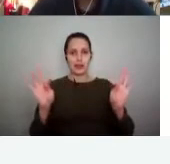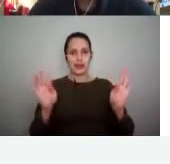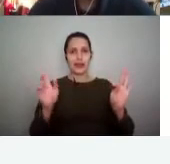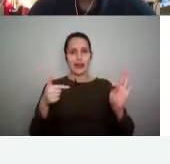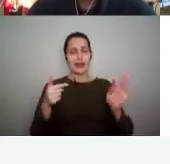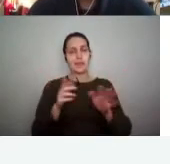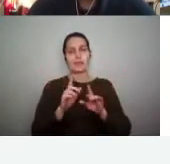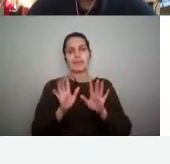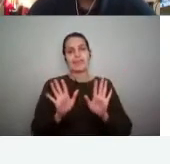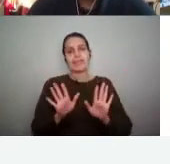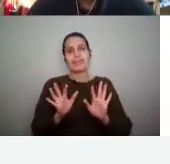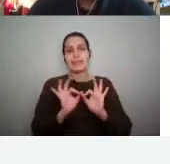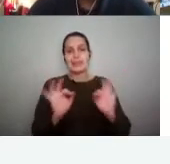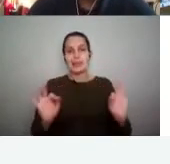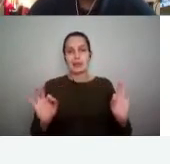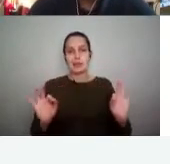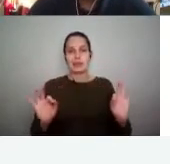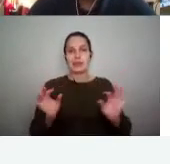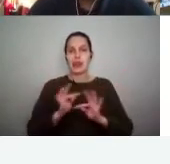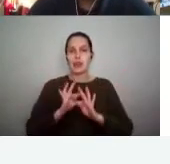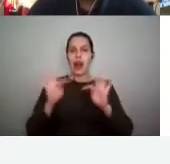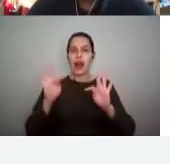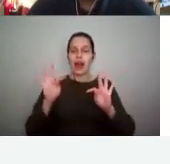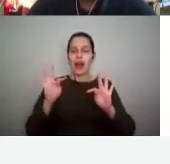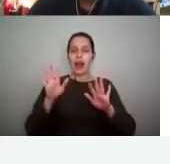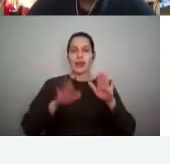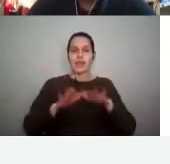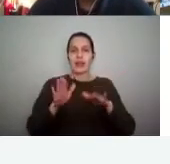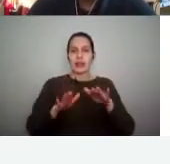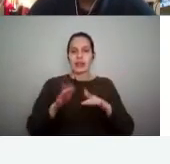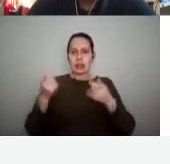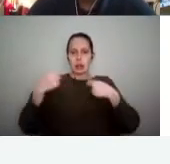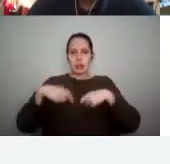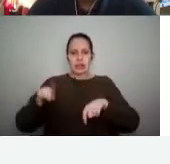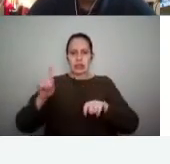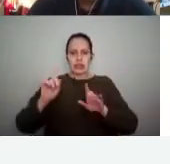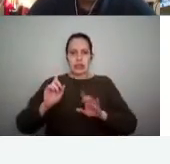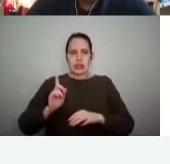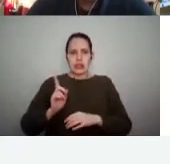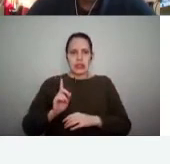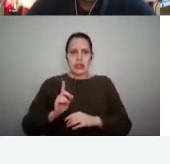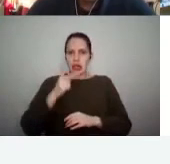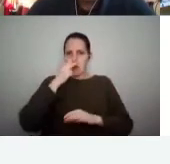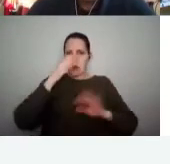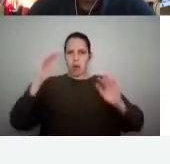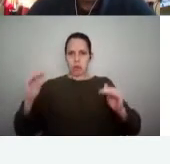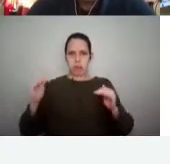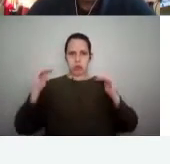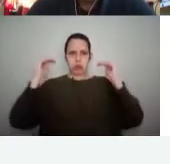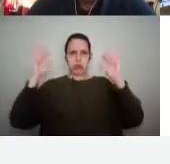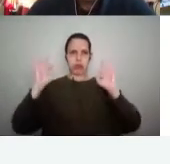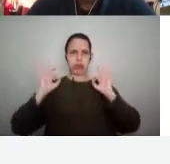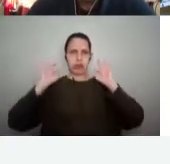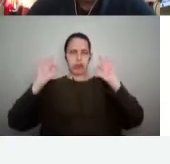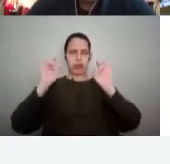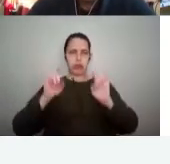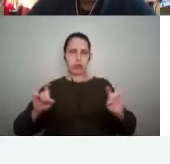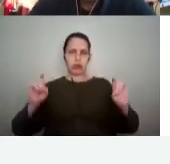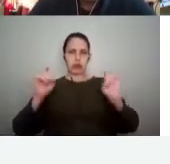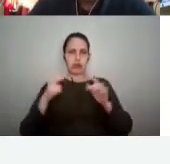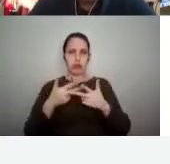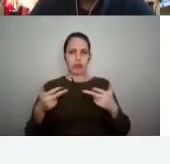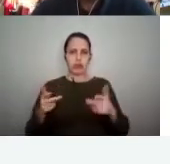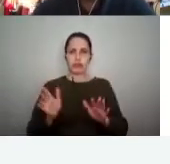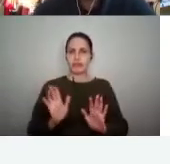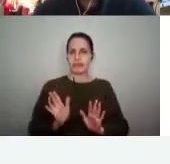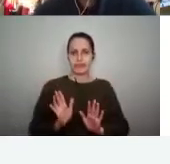tecnologia necessariamente não está ligada, muitas vezes, a grandes sofisticações, né, de computadorizações, mas